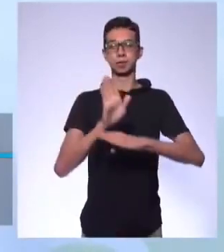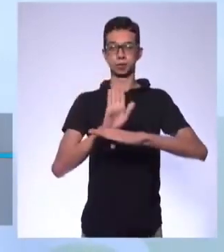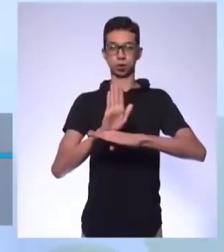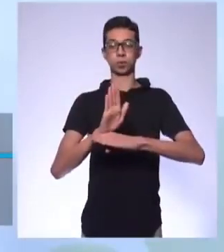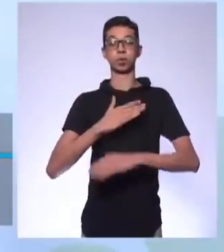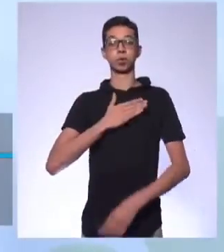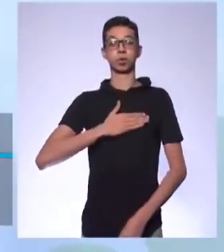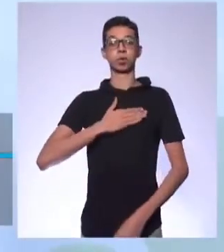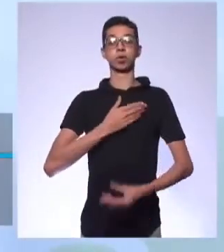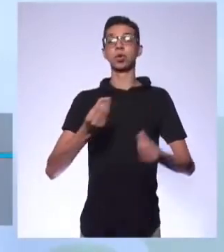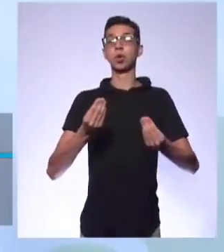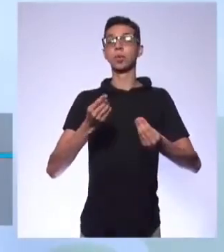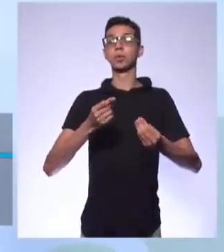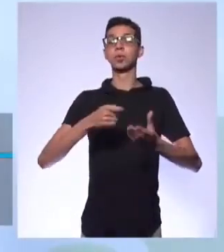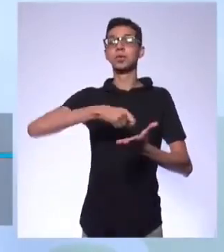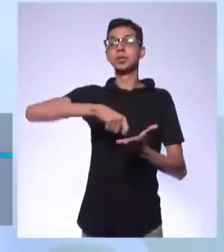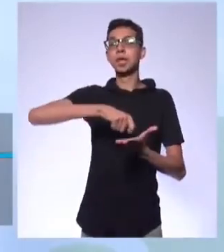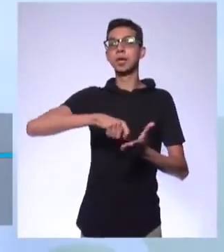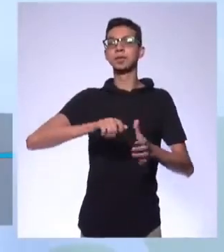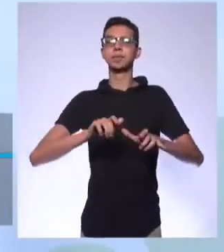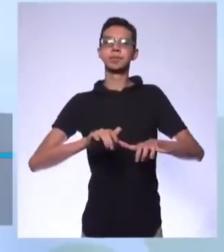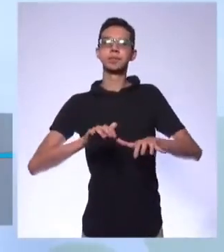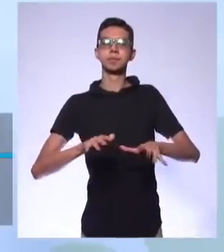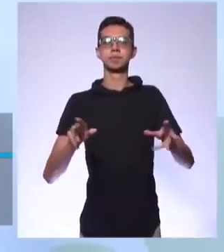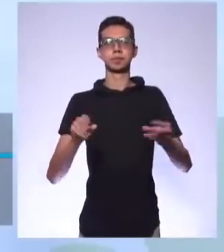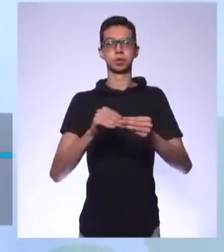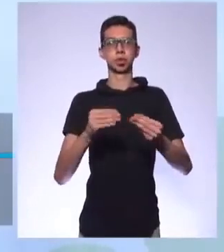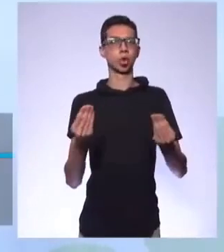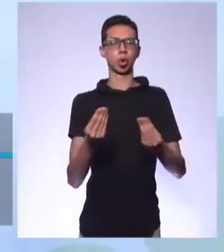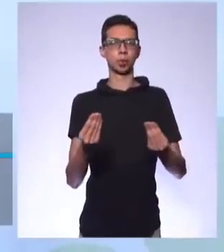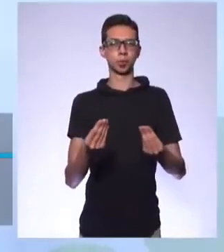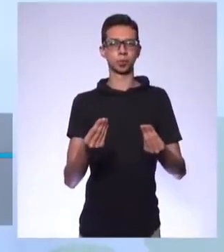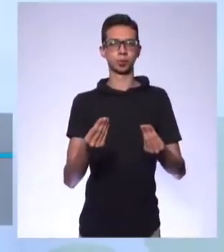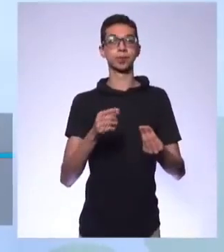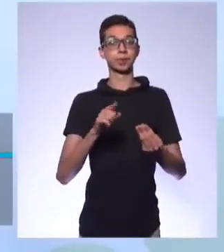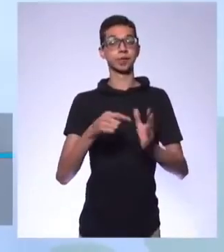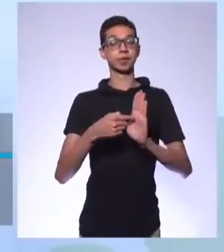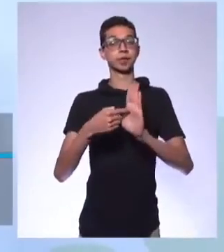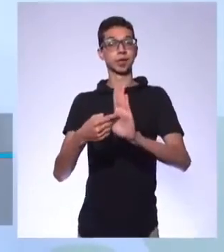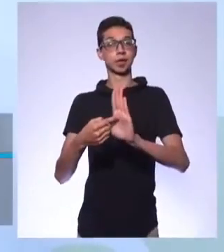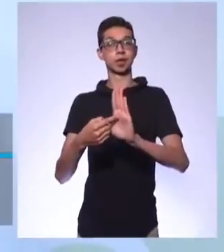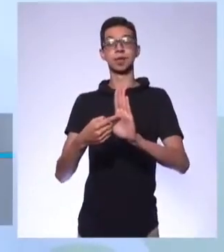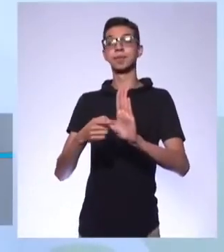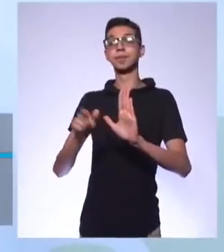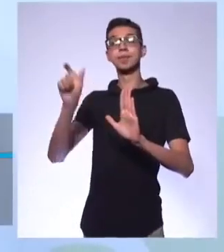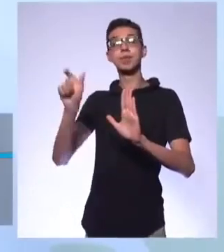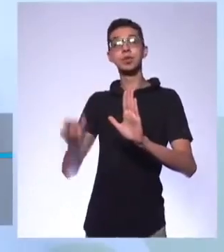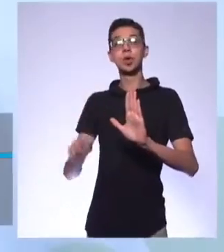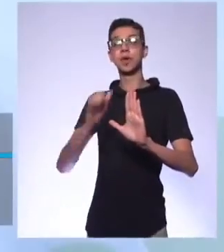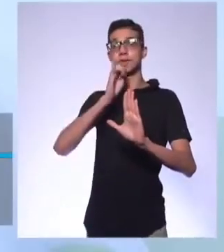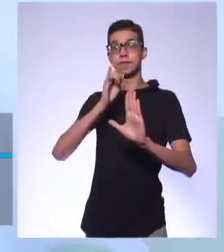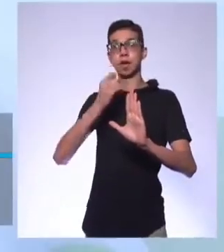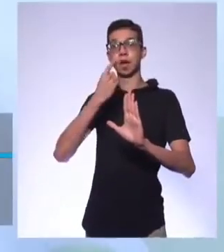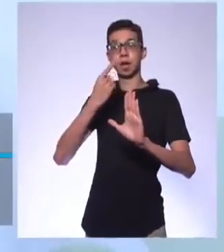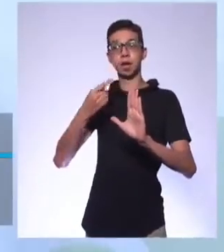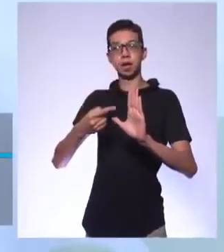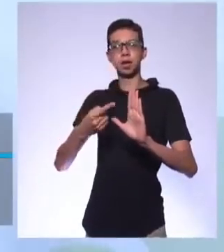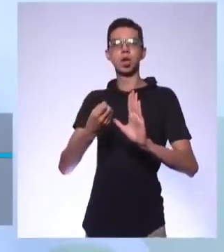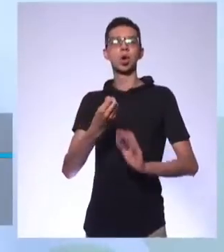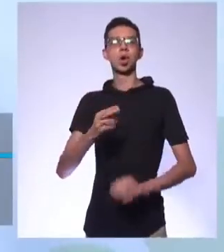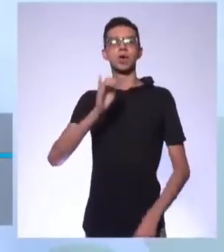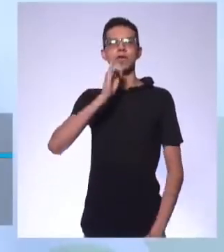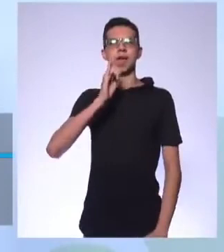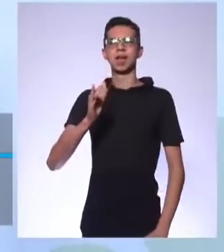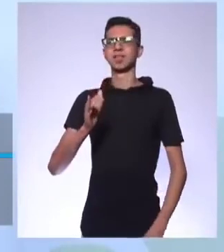posso escrever sobre ele, né? Montando uma resenha para indicar para alguém ou para falar, não vale a pena.